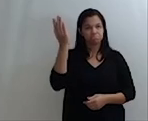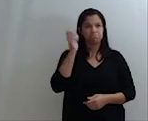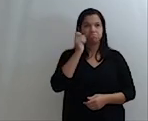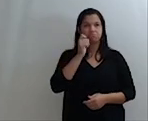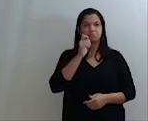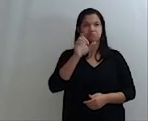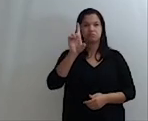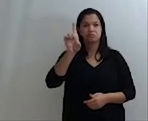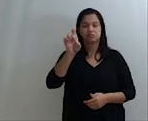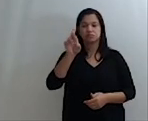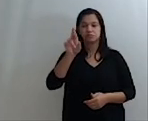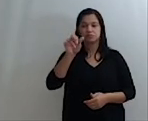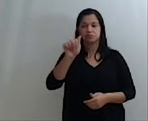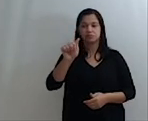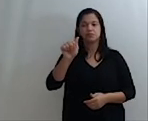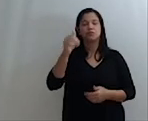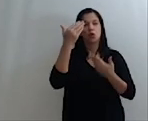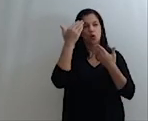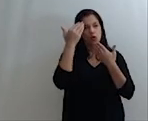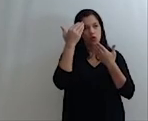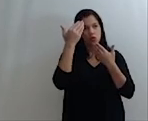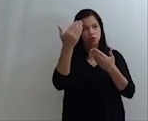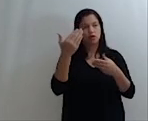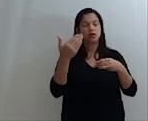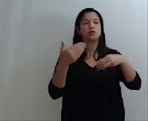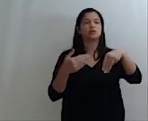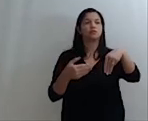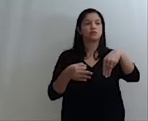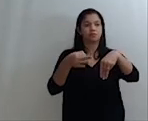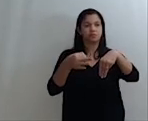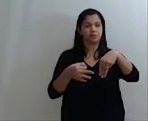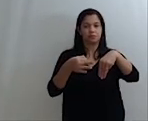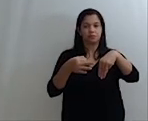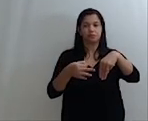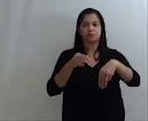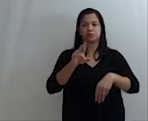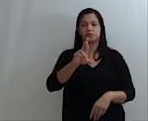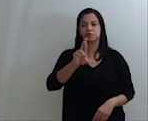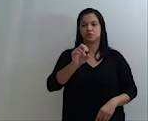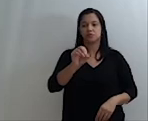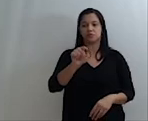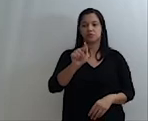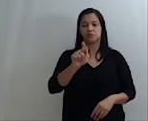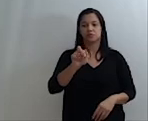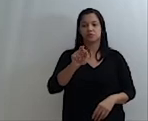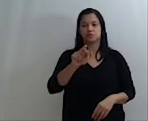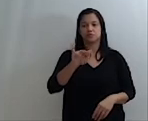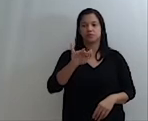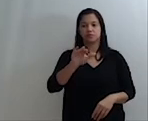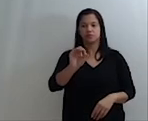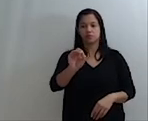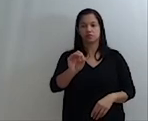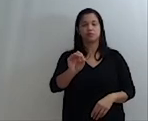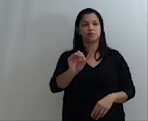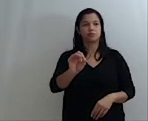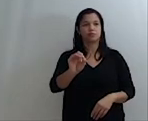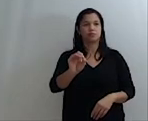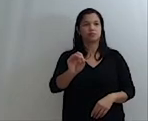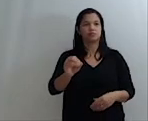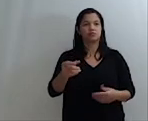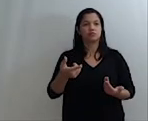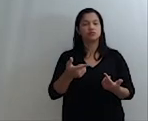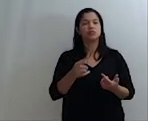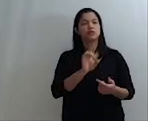Obrigado Ministro Rogélio vou deixar para me manifestar no meu momento de preferir o voto vamos então colher os